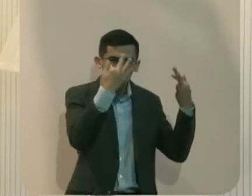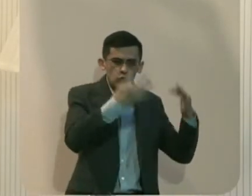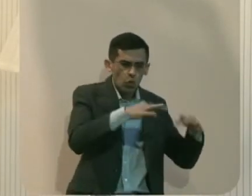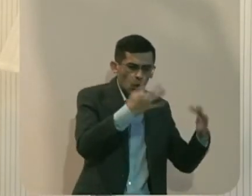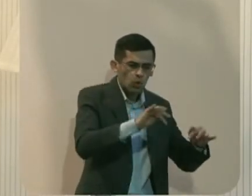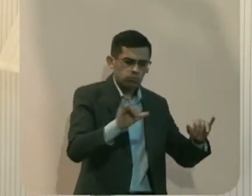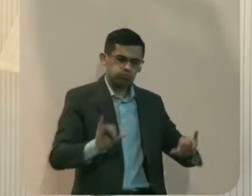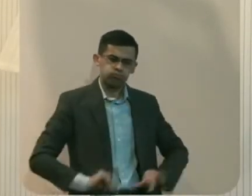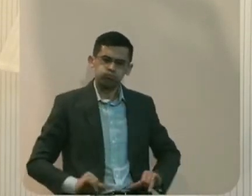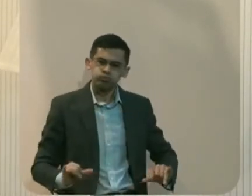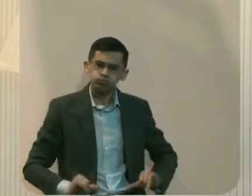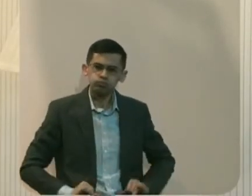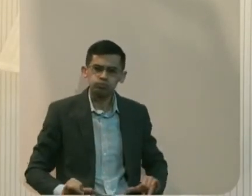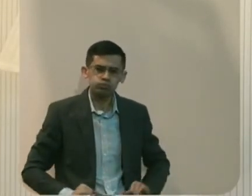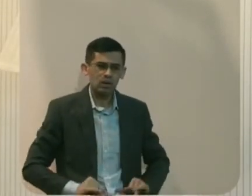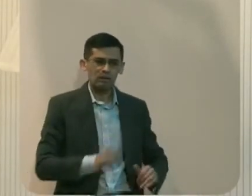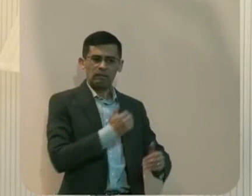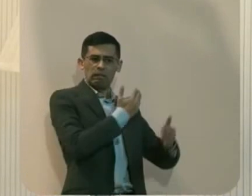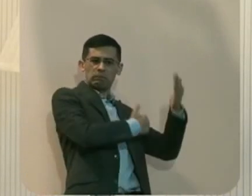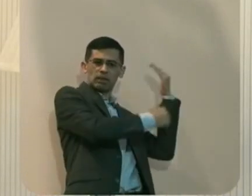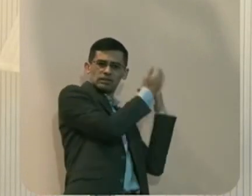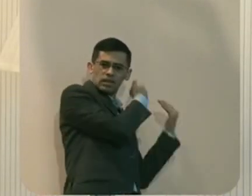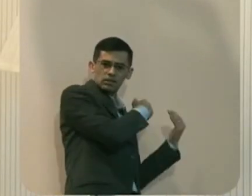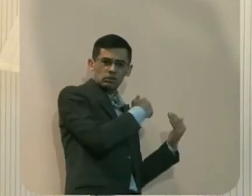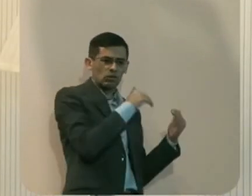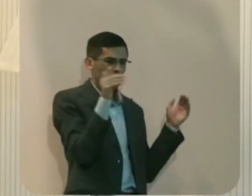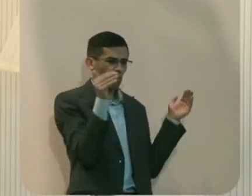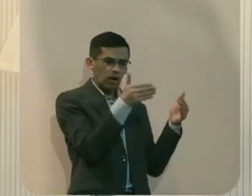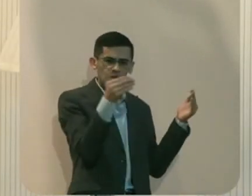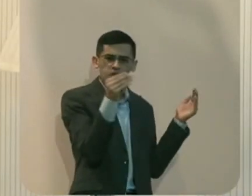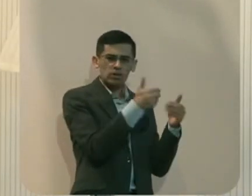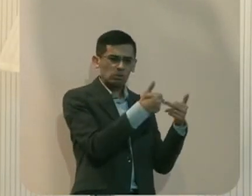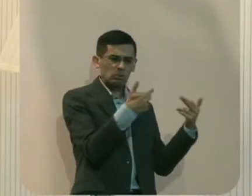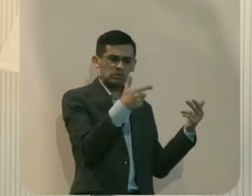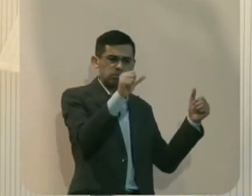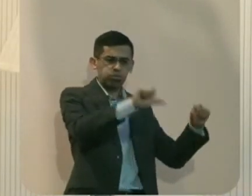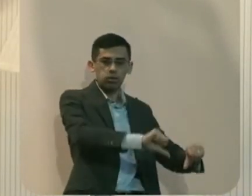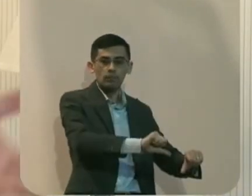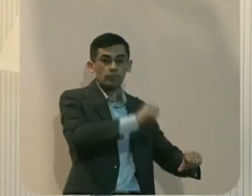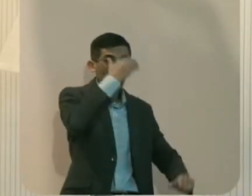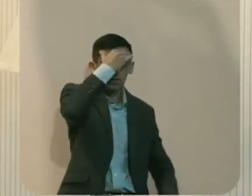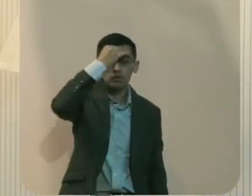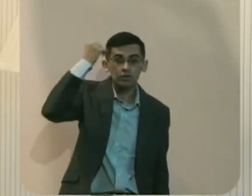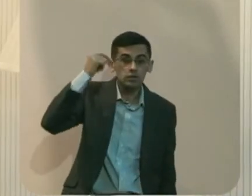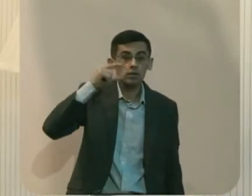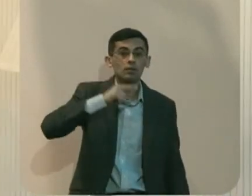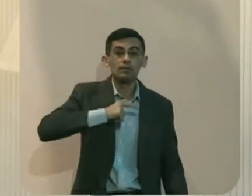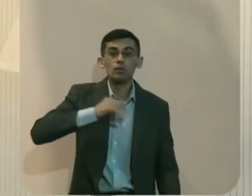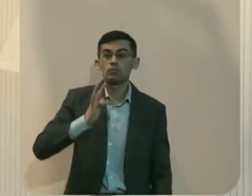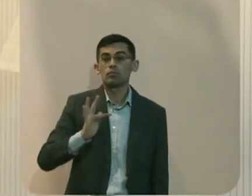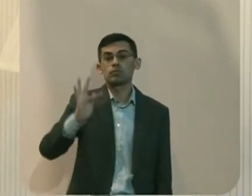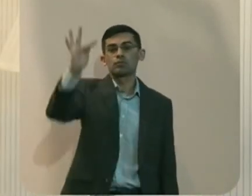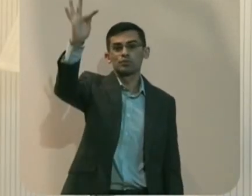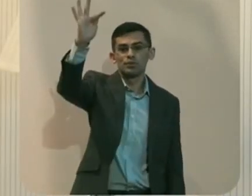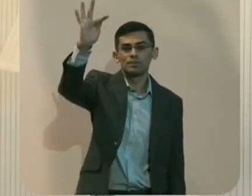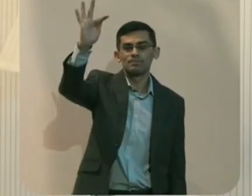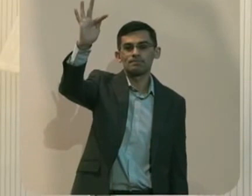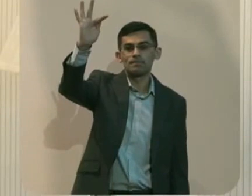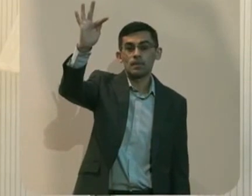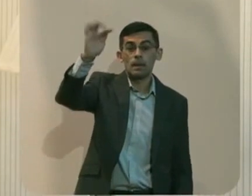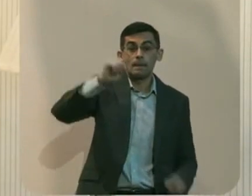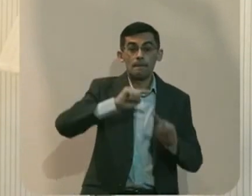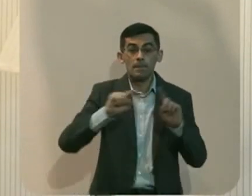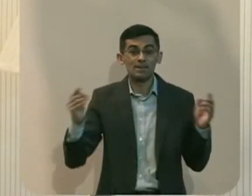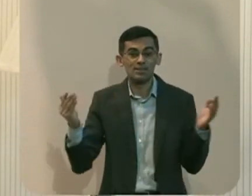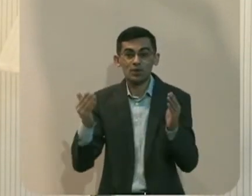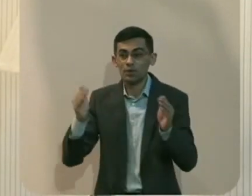minha amargura, eu estava olhando para o meu passado, eu estava olhando para tanta coisa que eu esquecia que eu tinha um futuro. E agora eu